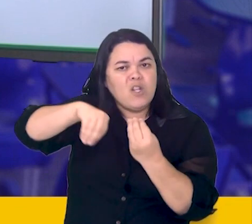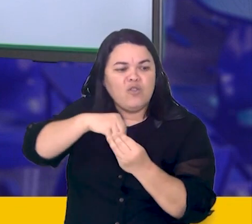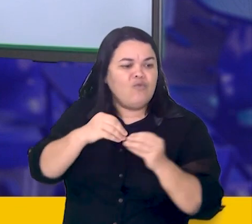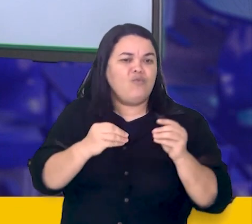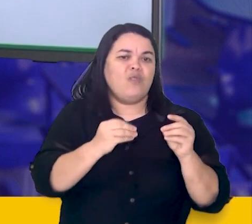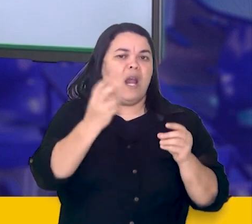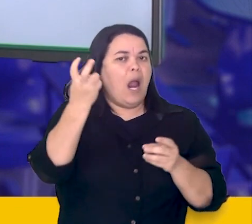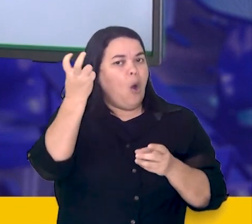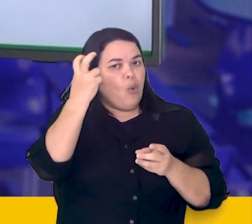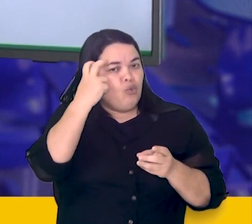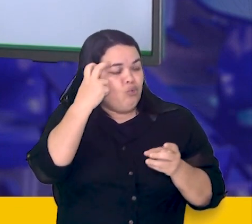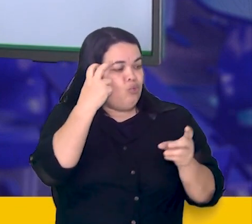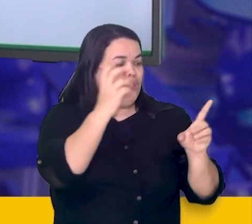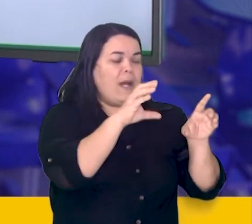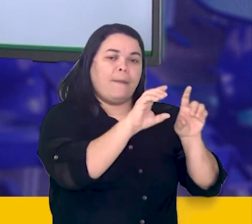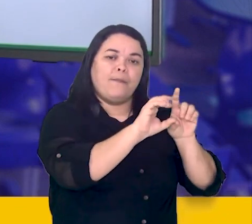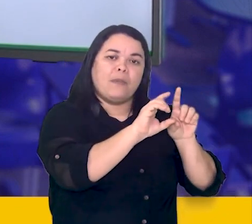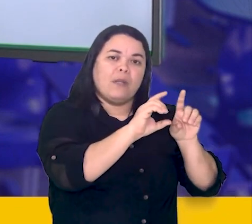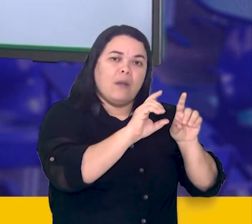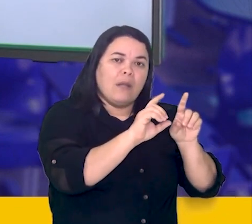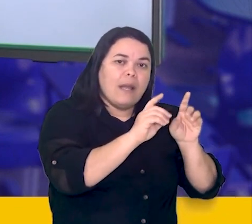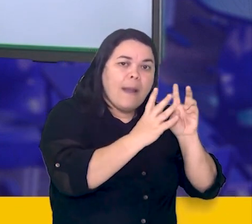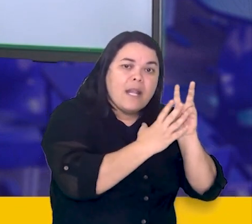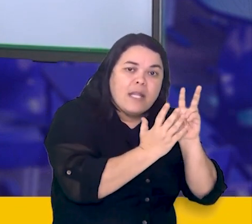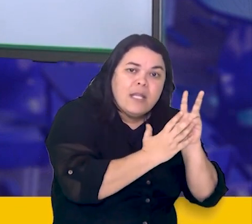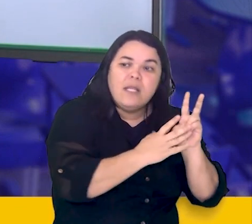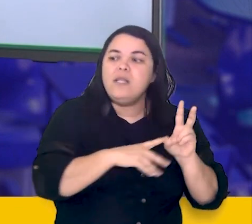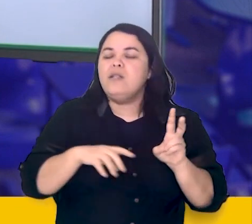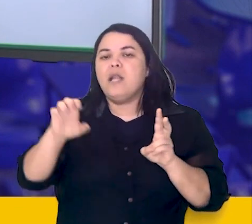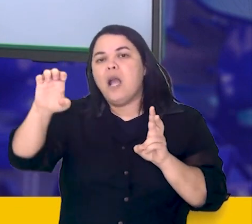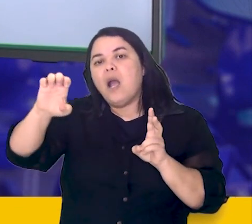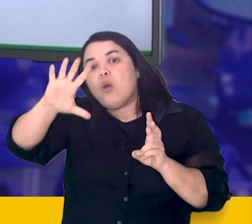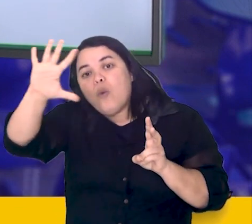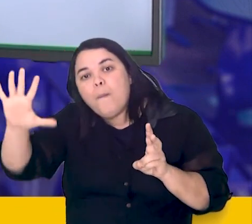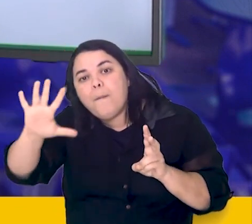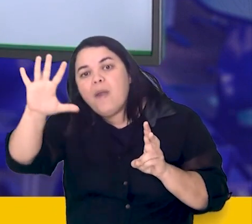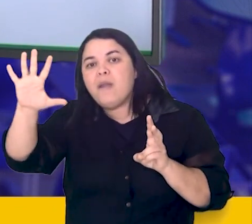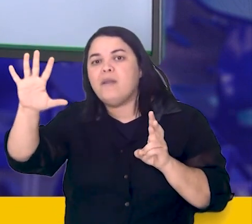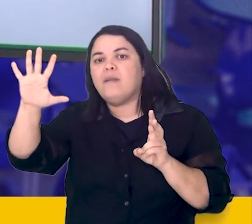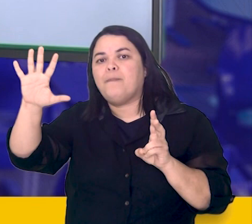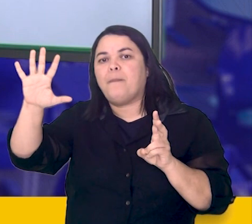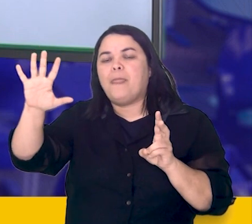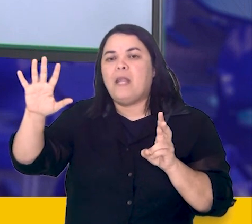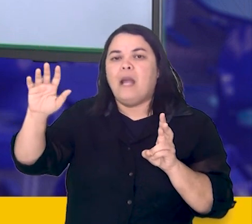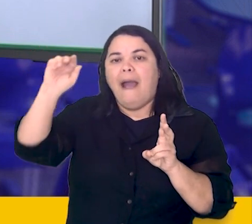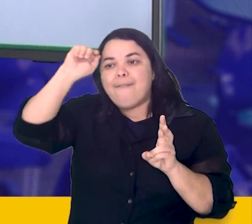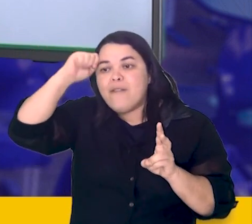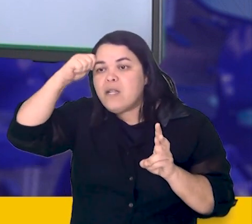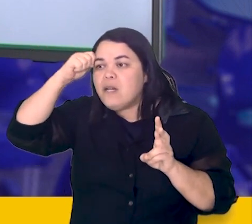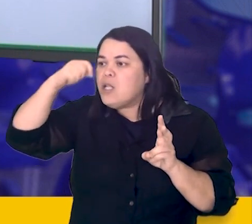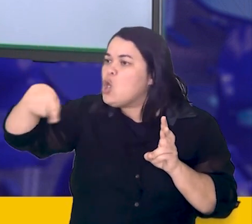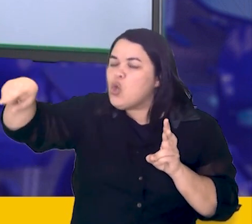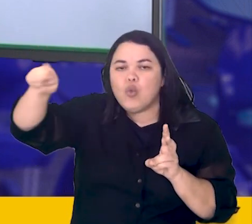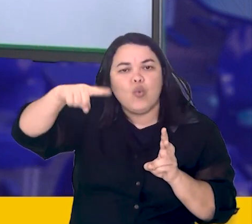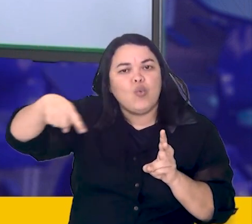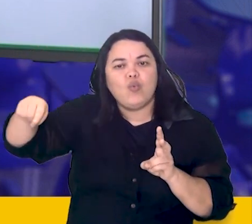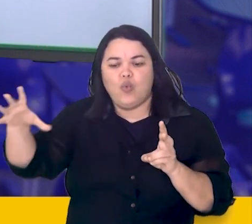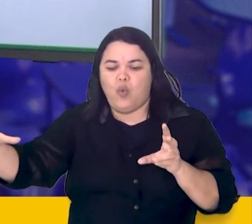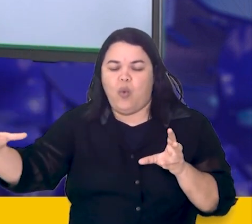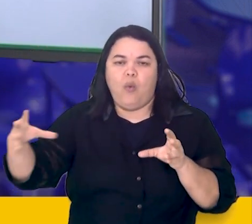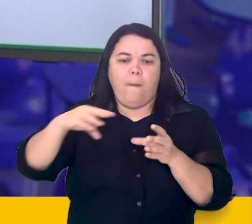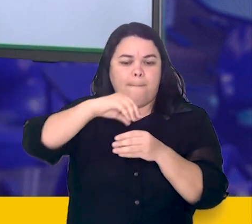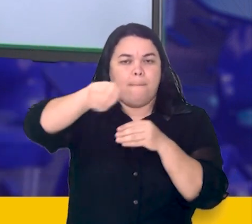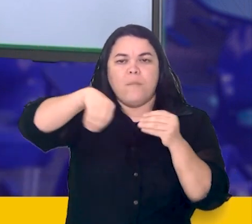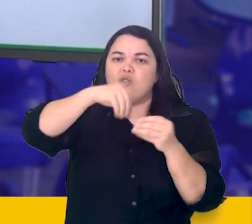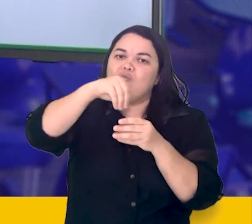indígena, a cultura africana e também europeia, para que a gente não caia no preconceito de imaginar que tem uma cultura